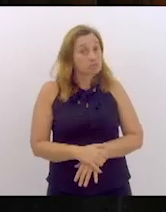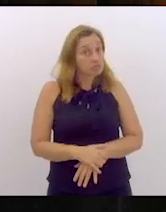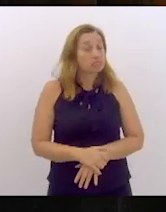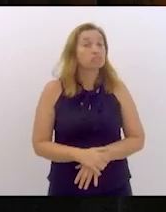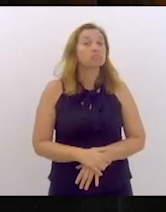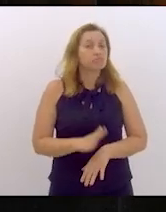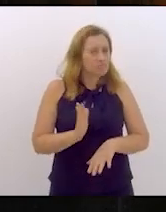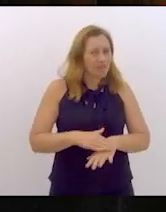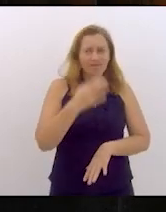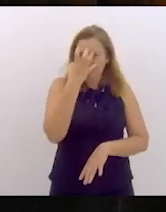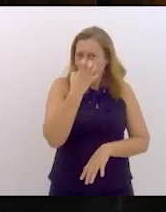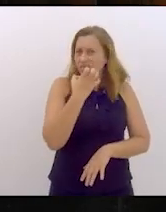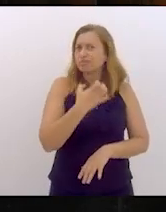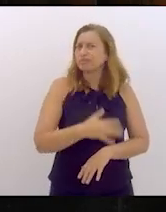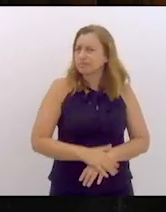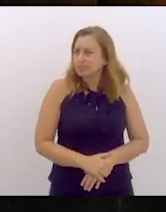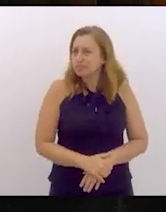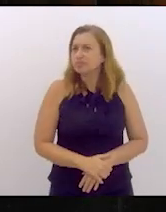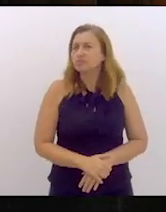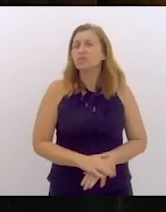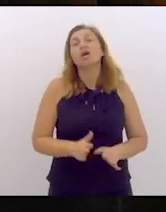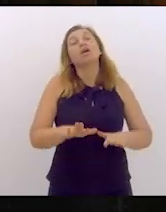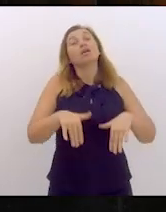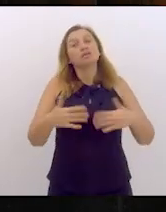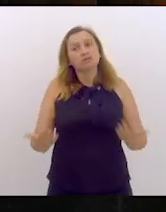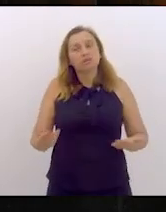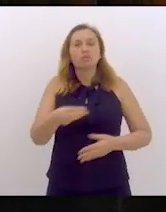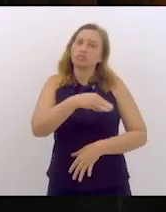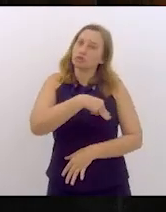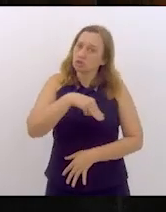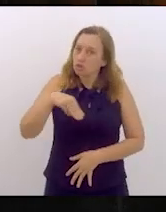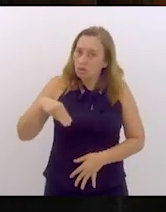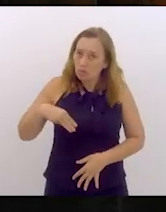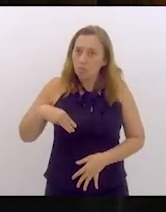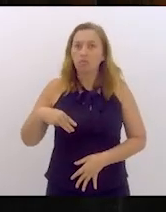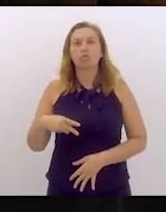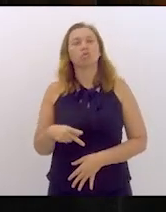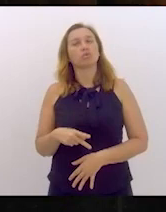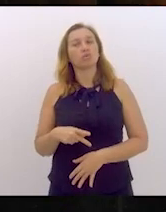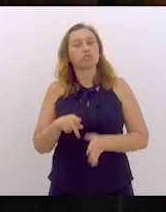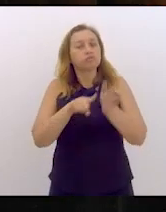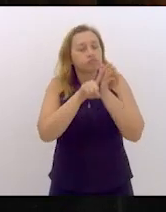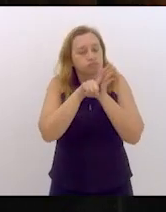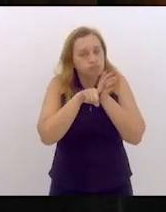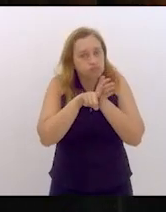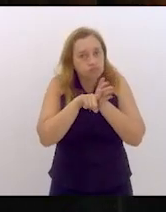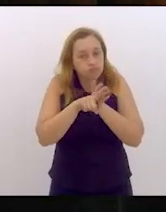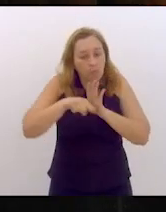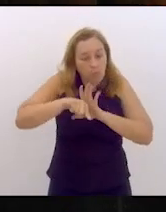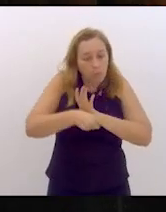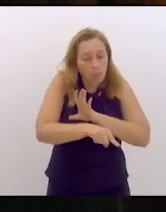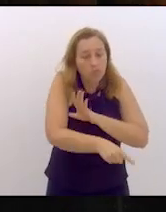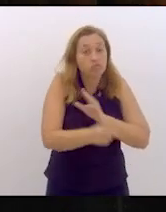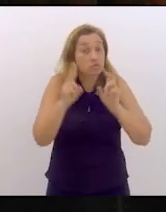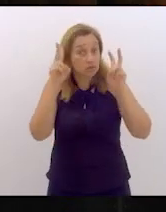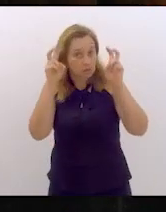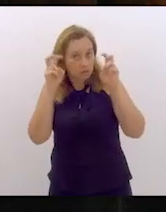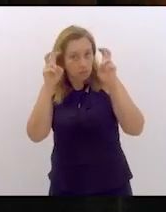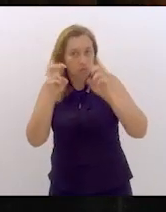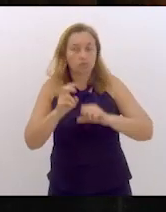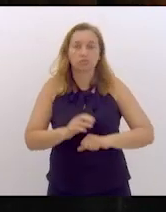muito mais sérios a um ministério público está investigando a fundo essa